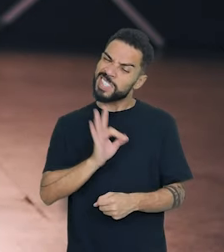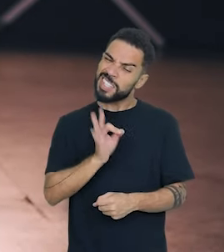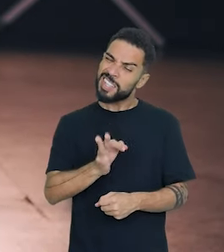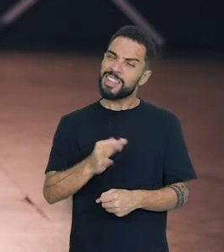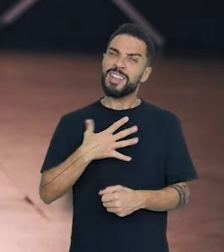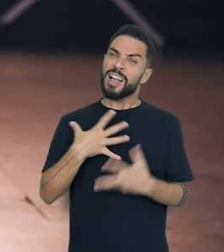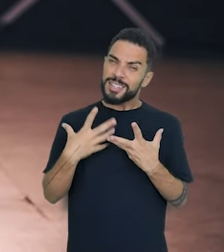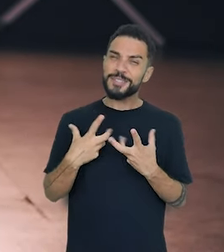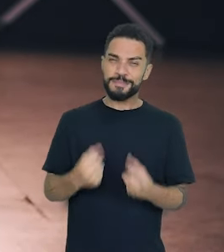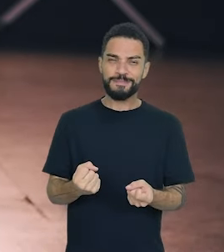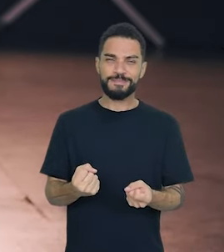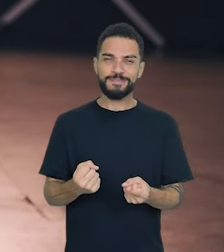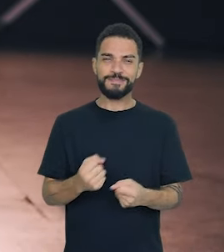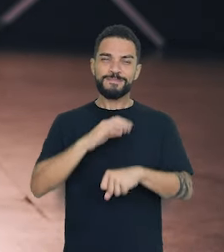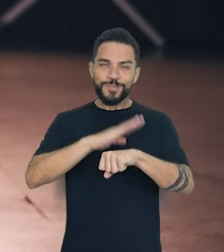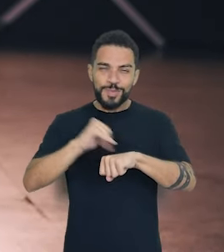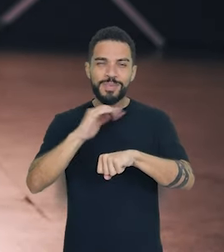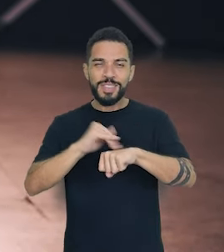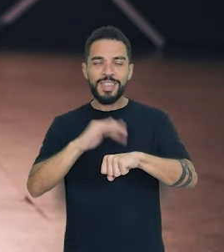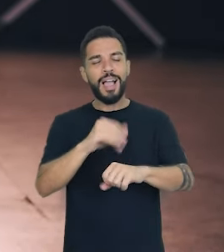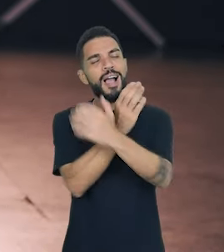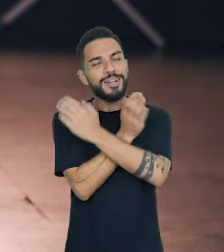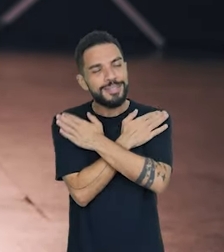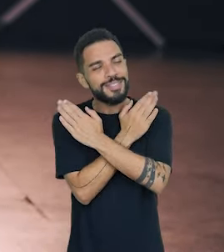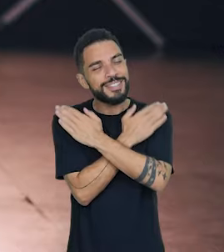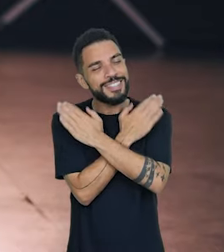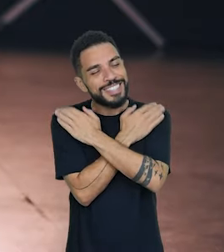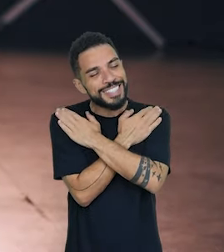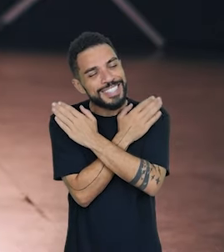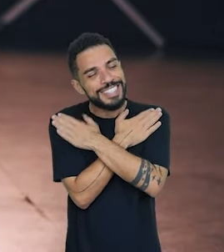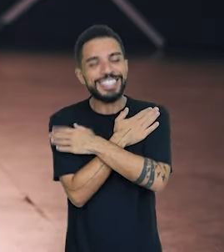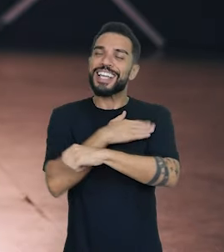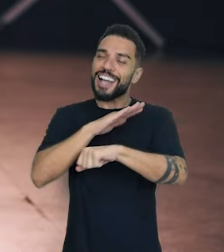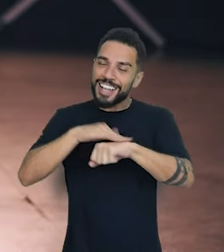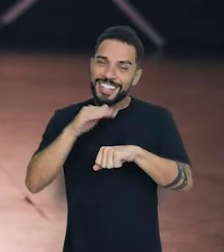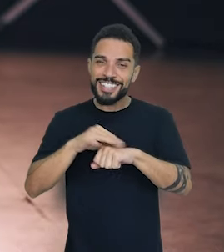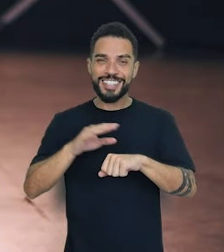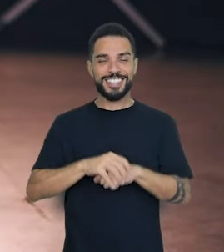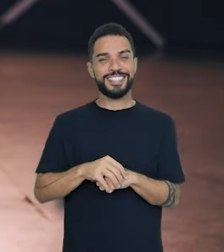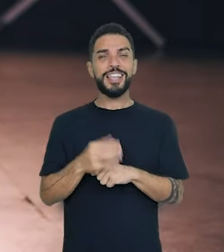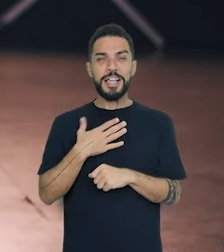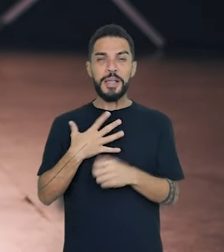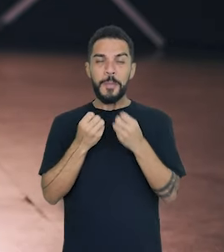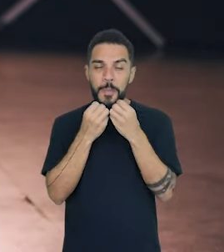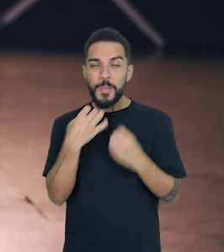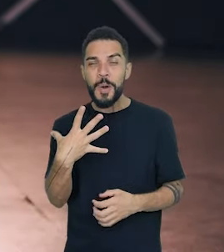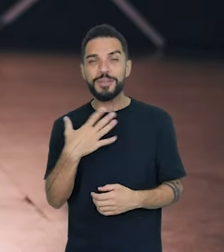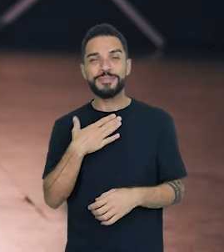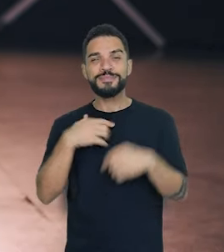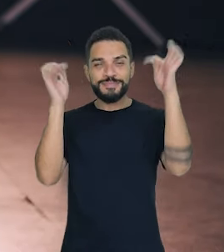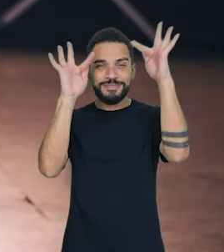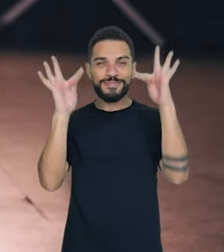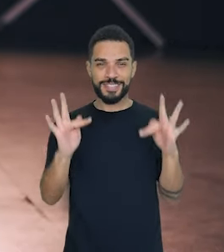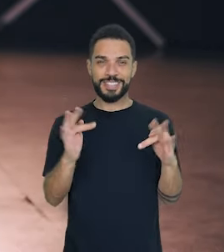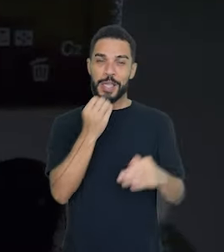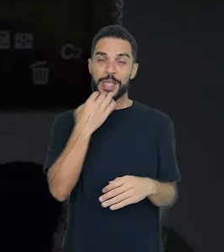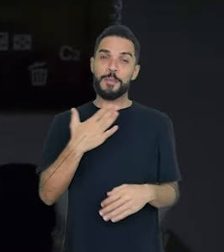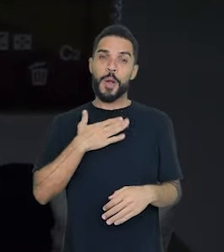sou muito bem recebido. Todo mundo me abraça, todo mundo... Eu sou muito bem recebido, graças a Deus, que a